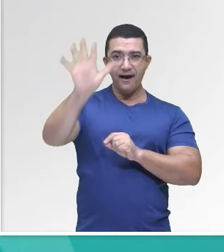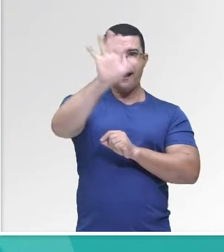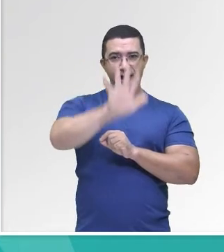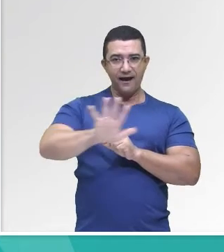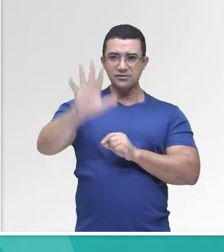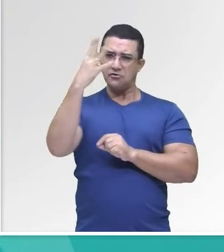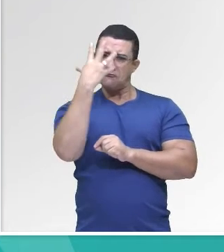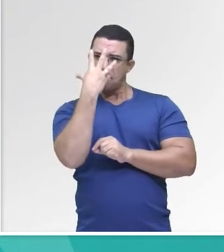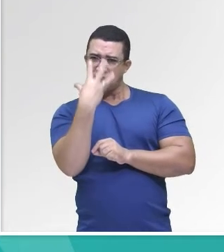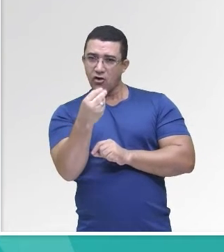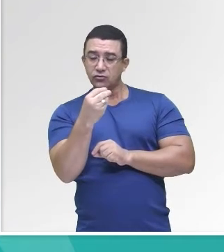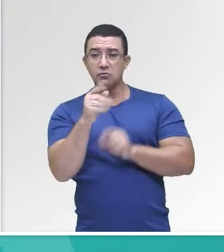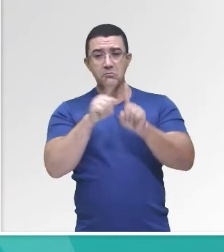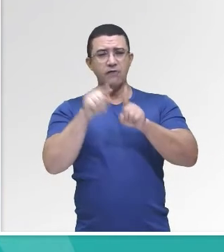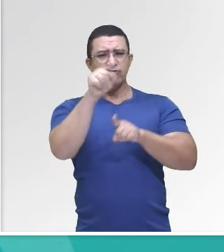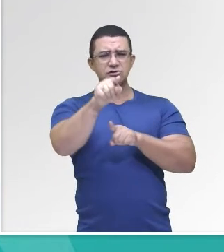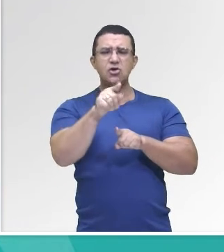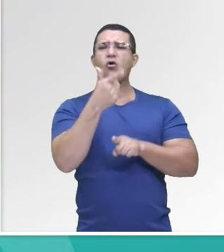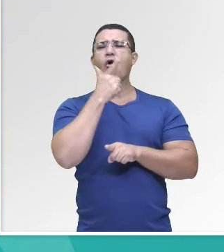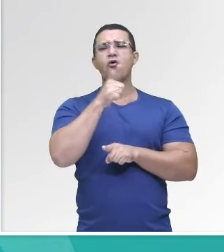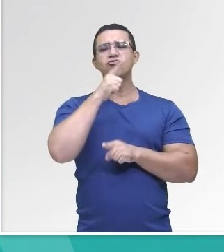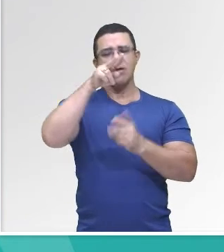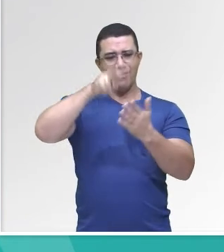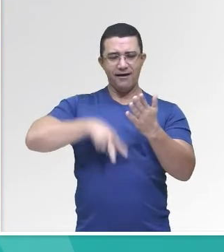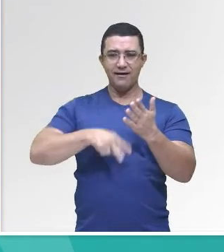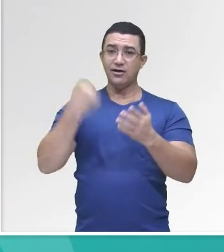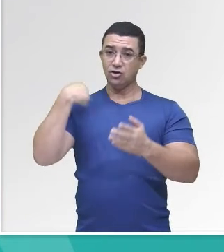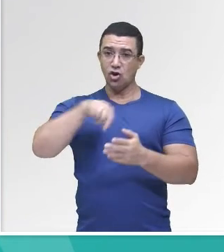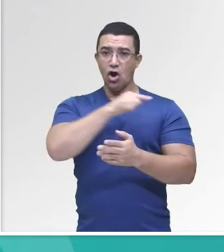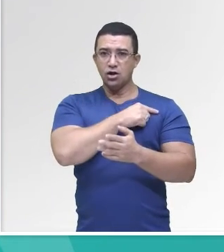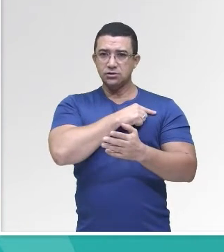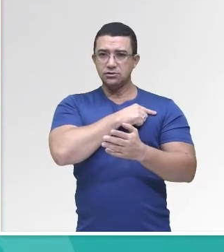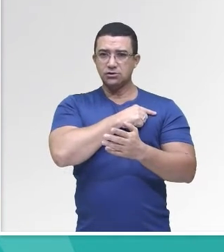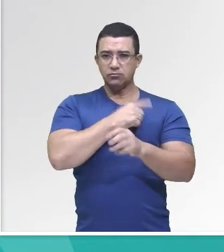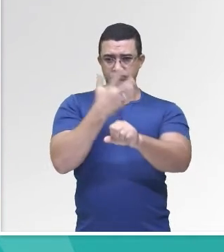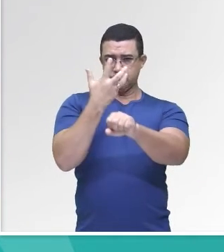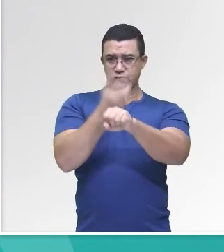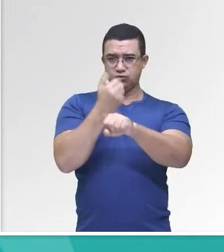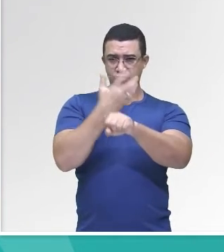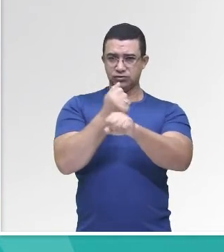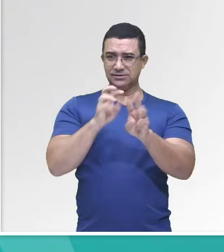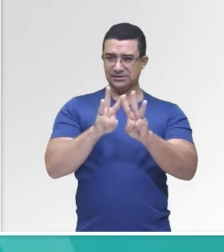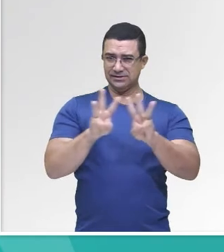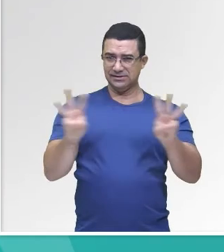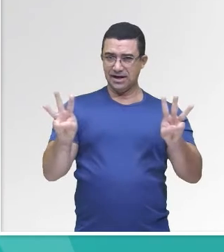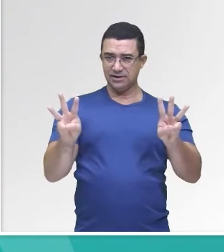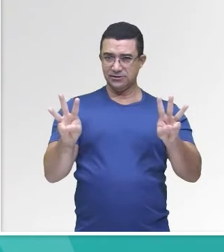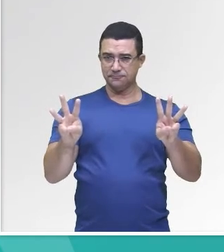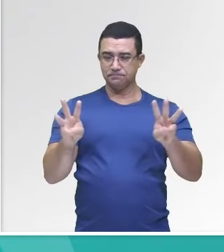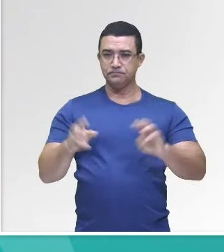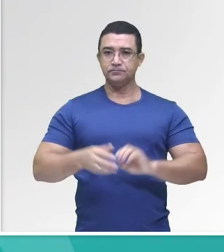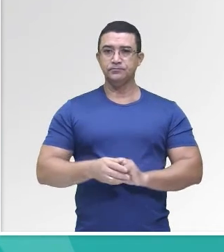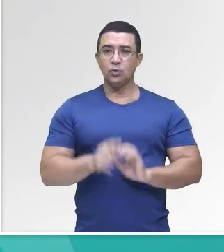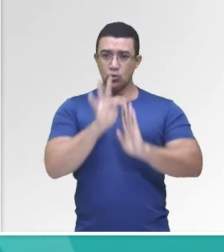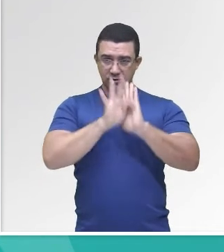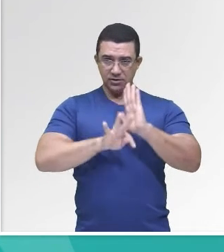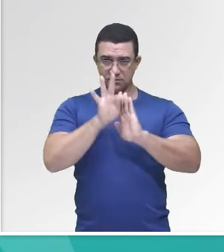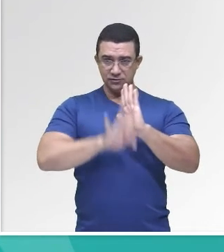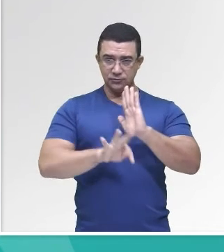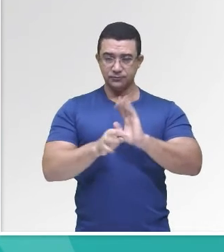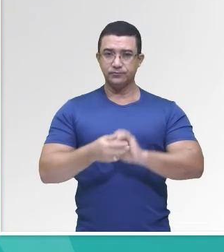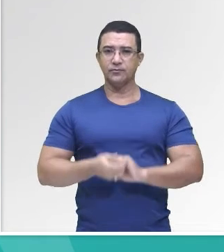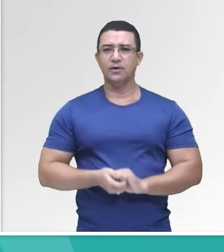Mas para você conseguir ler, nós extraímos esse texto desse sitezinho aqui, tá bom? Eu quero que